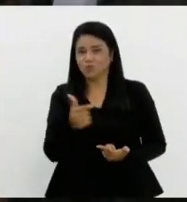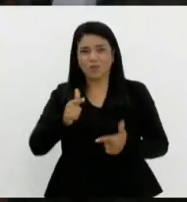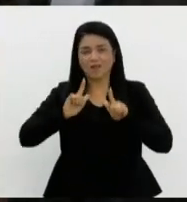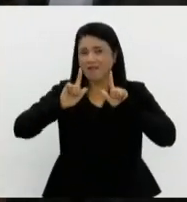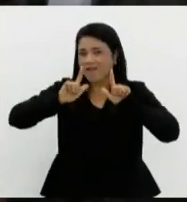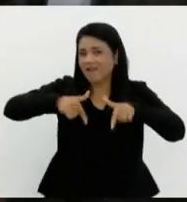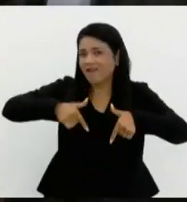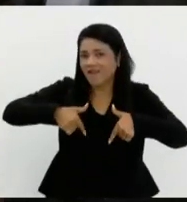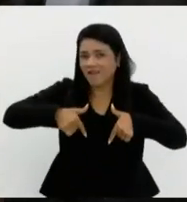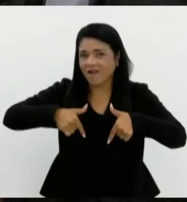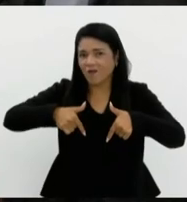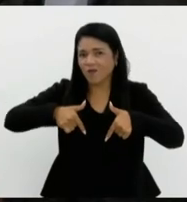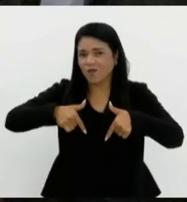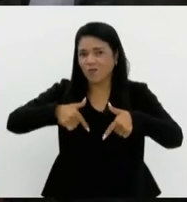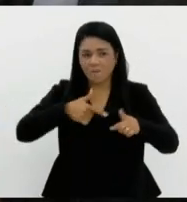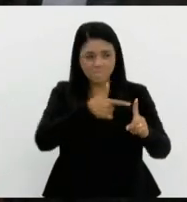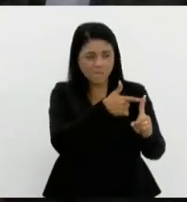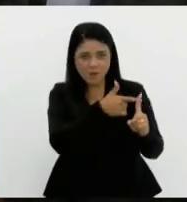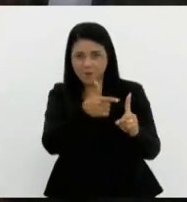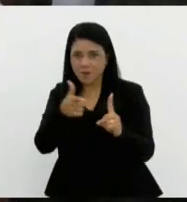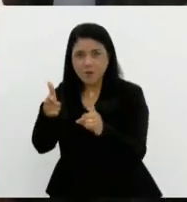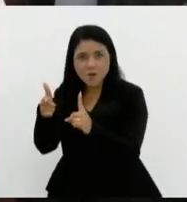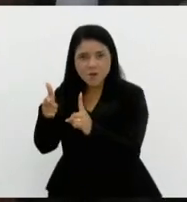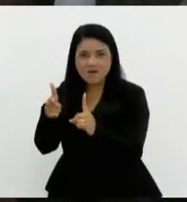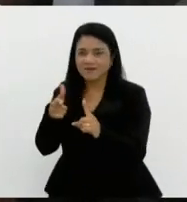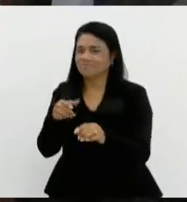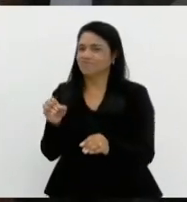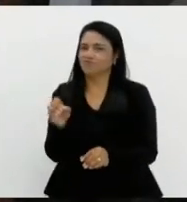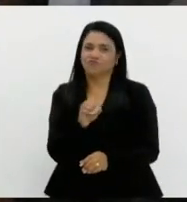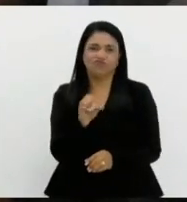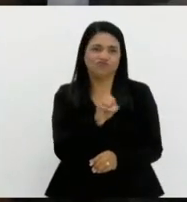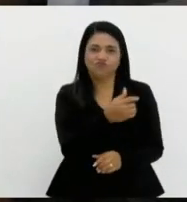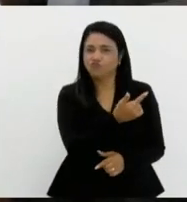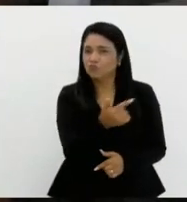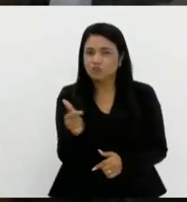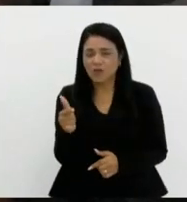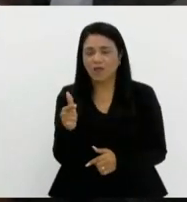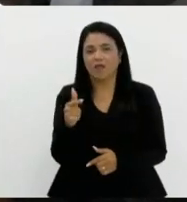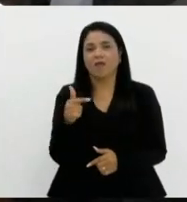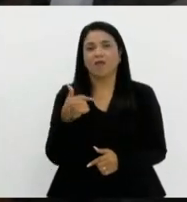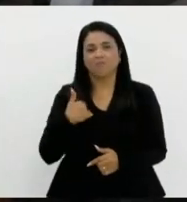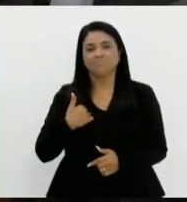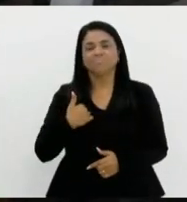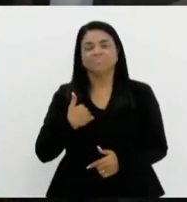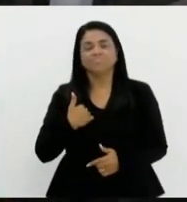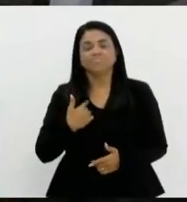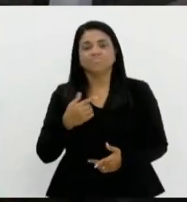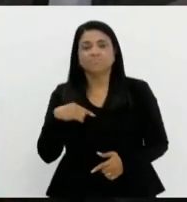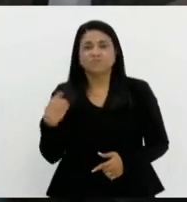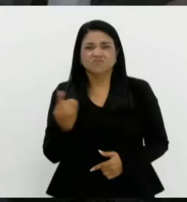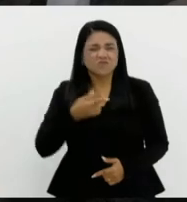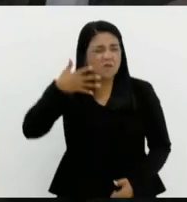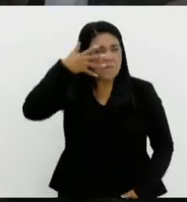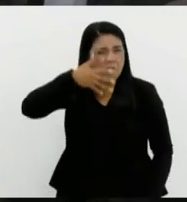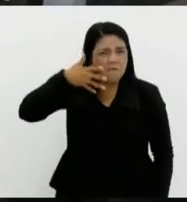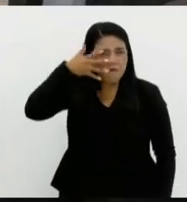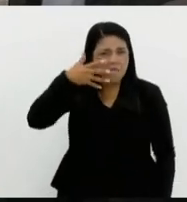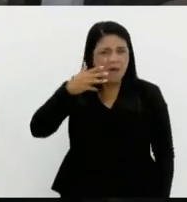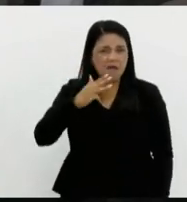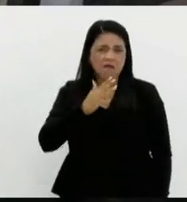cometeu genocídio. Lamentamos profundamente que a palavra do presidente Lula